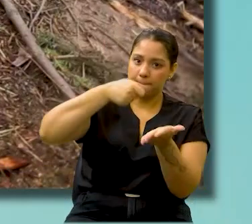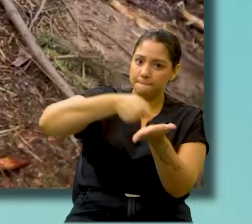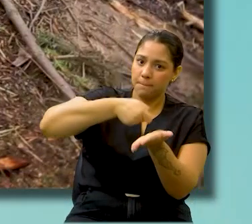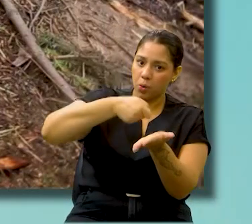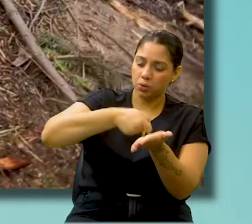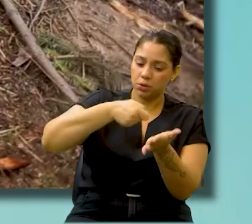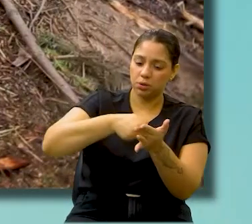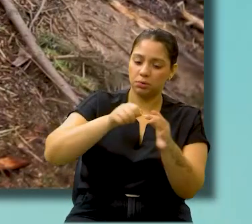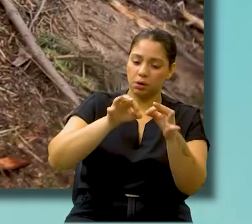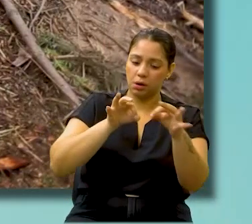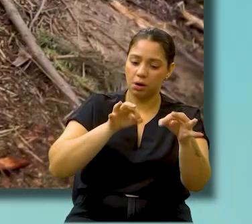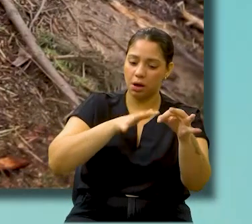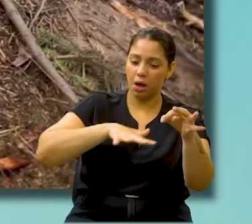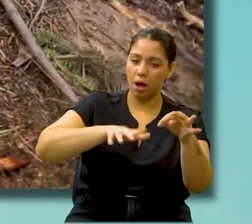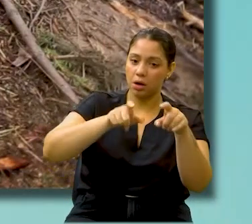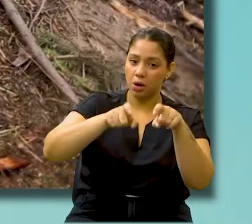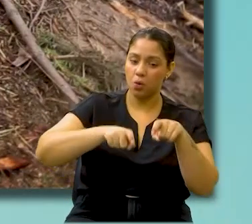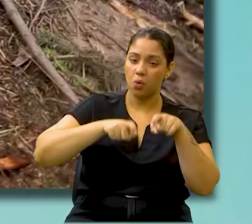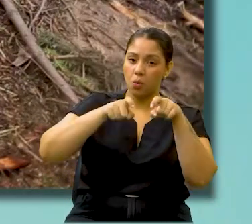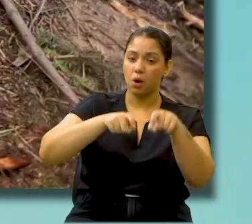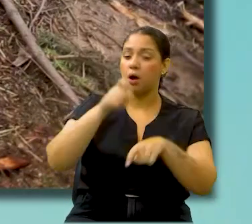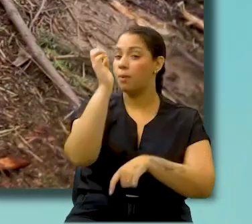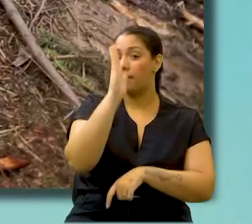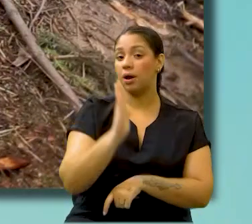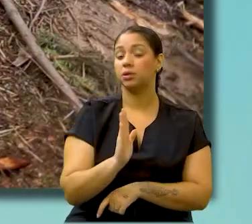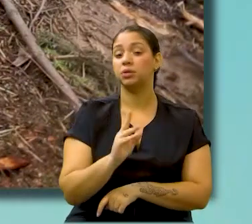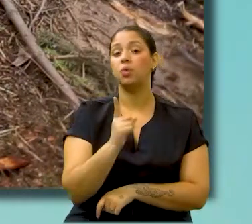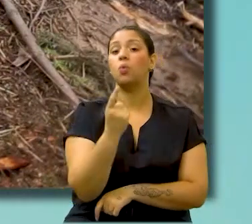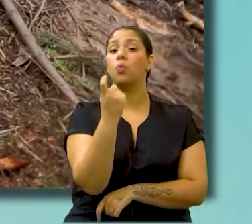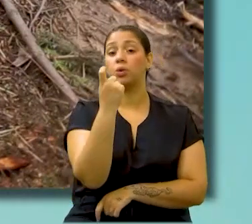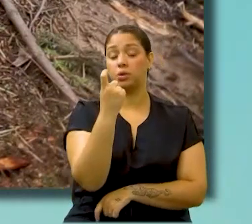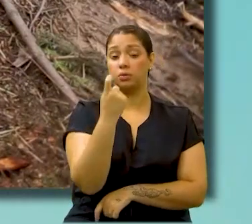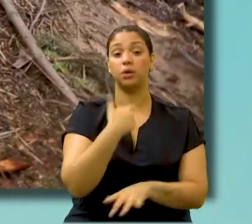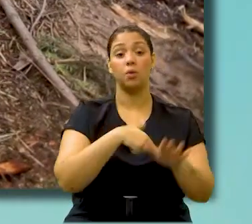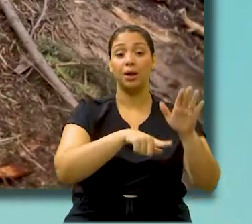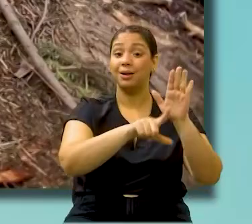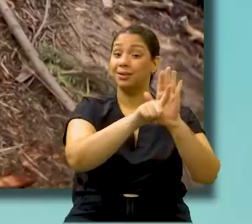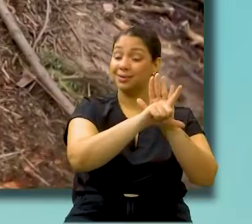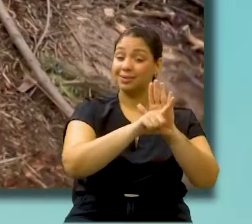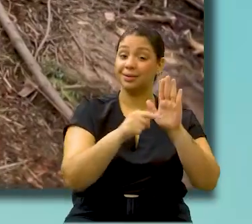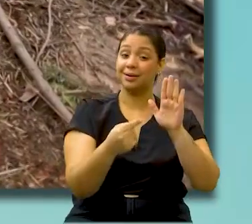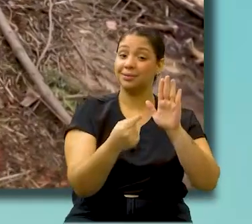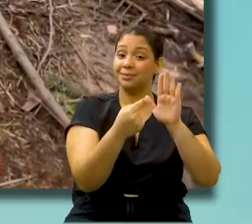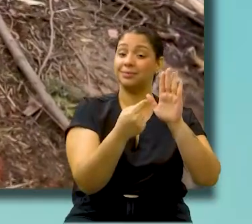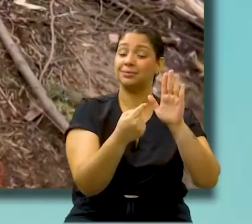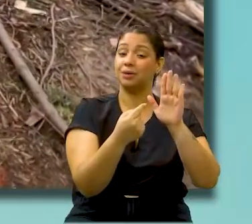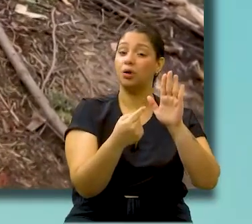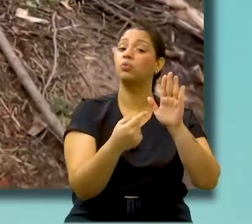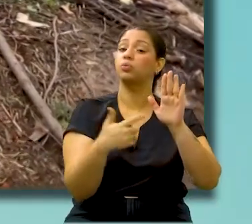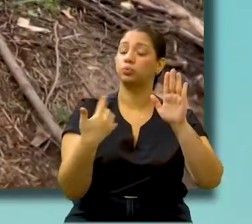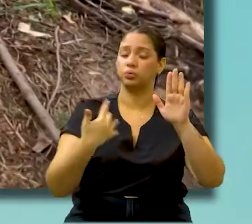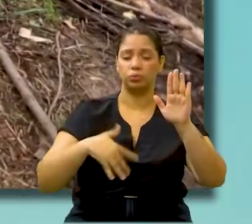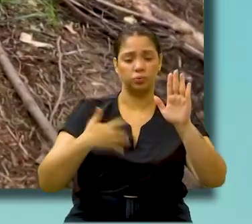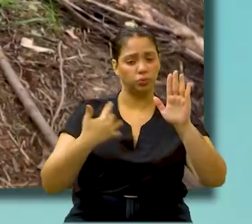de proteção para áreas rurais. O Brasil é o único. Então, nossa legislação é uma